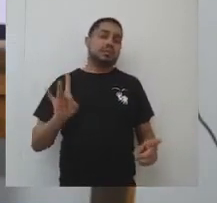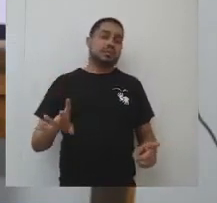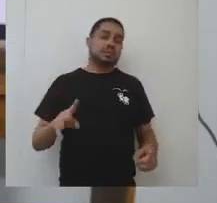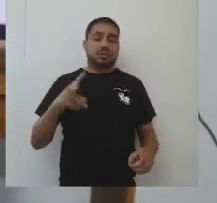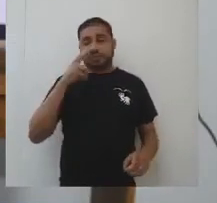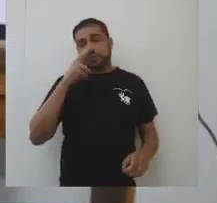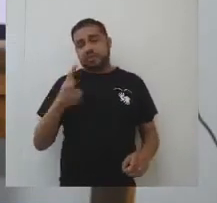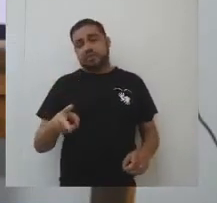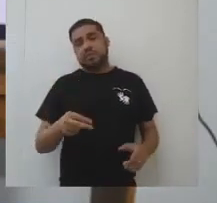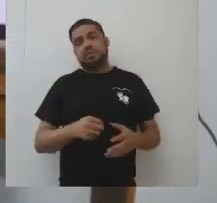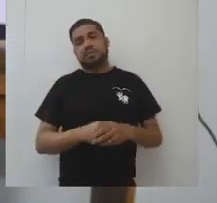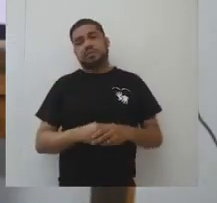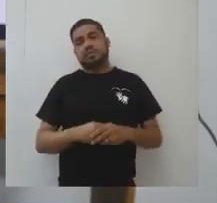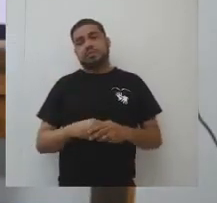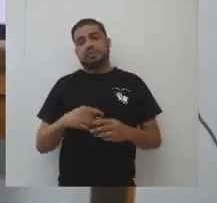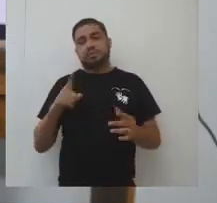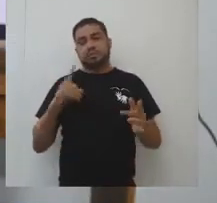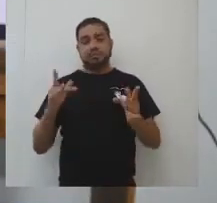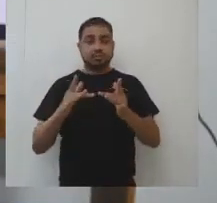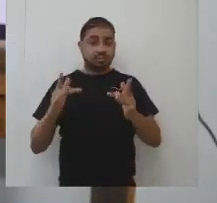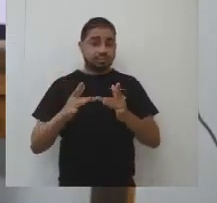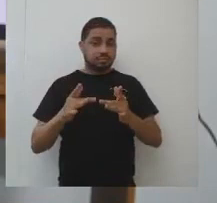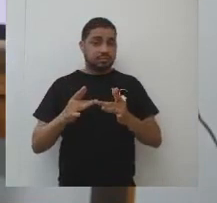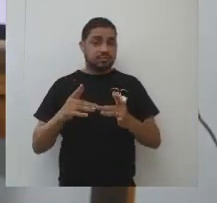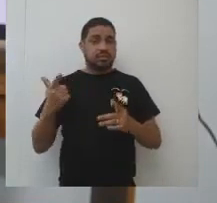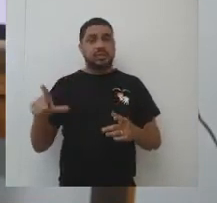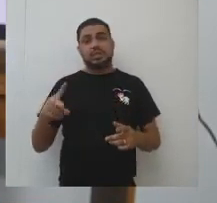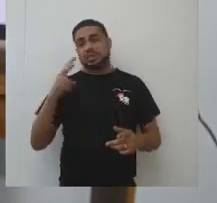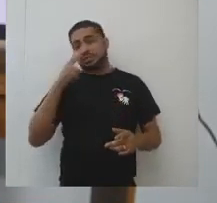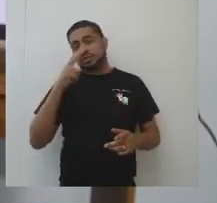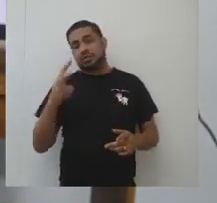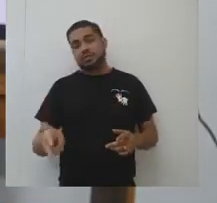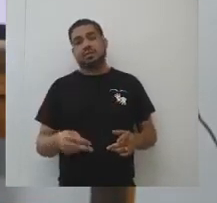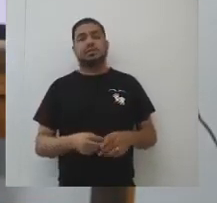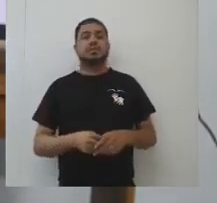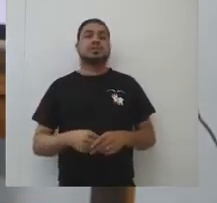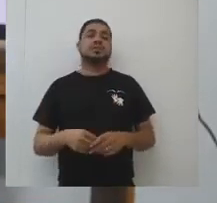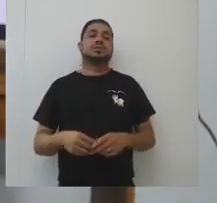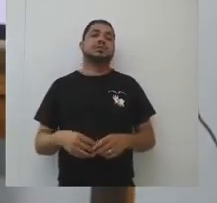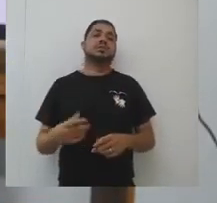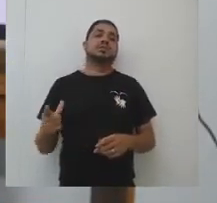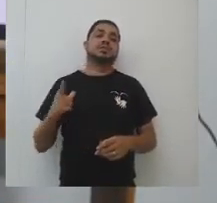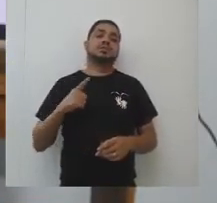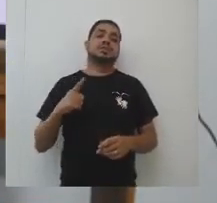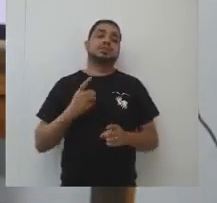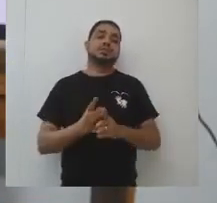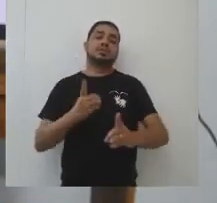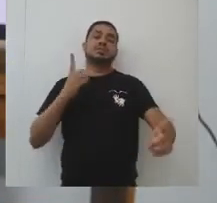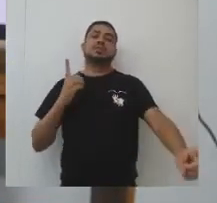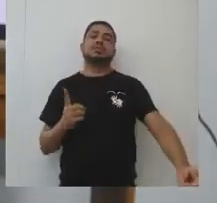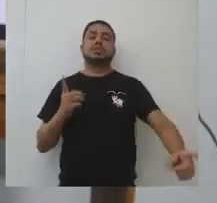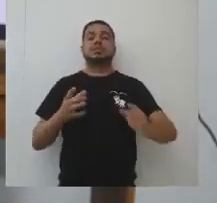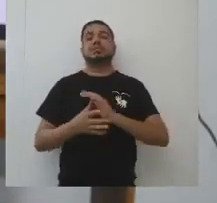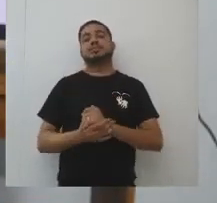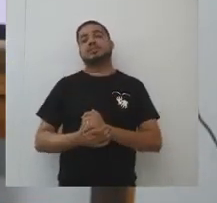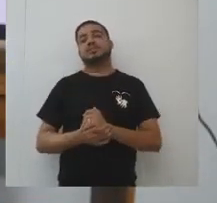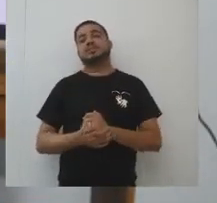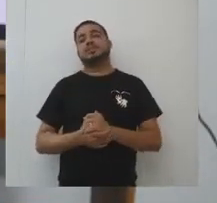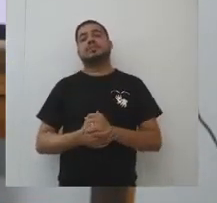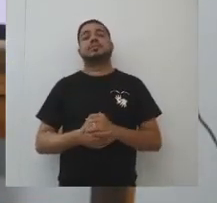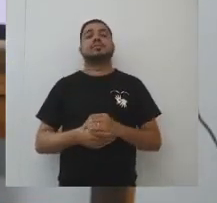a força de contato, é a força atuando a uma certa o quê? Distância. Um